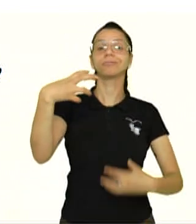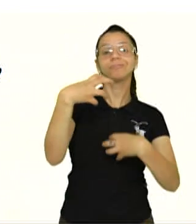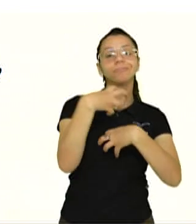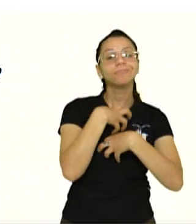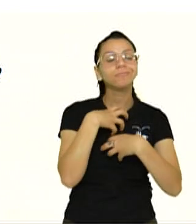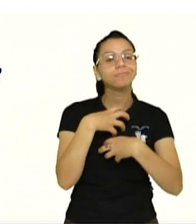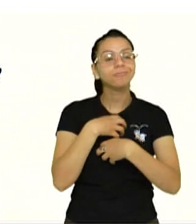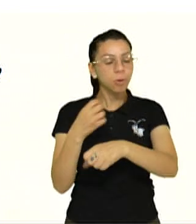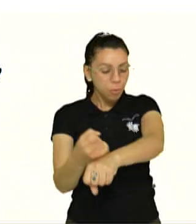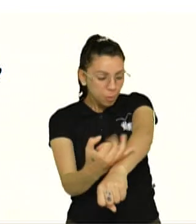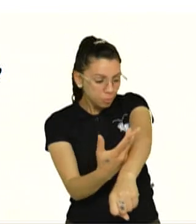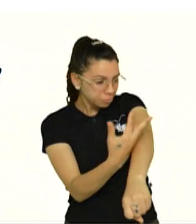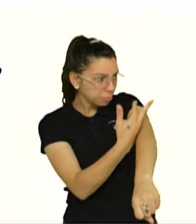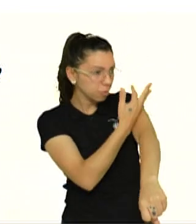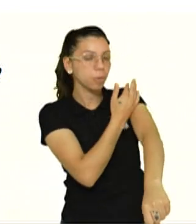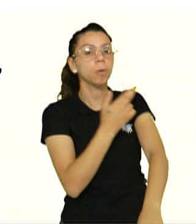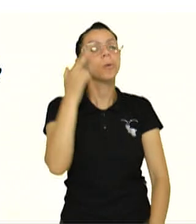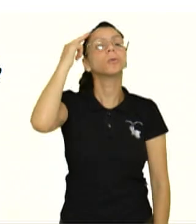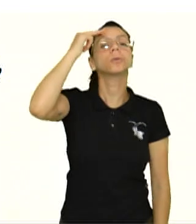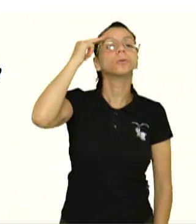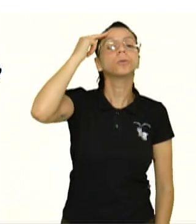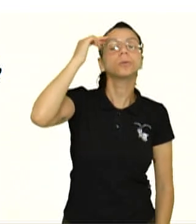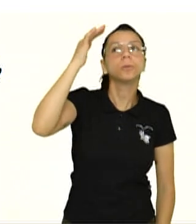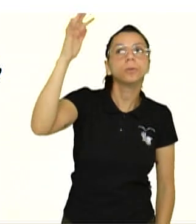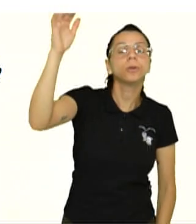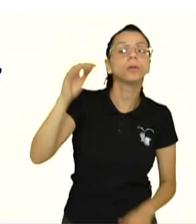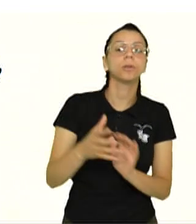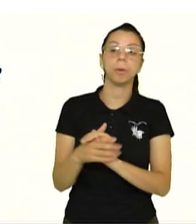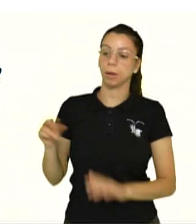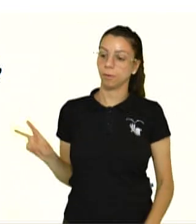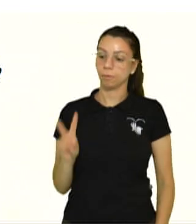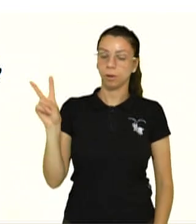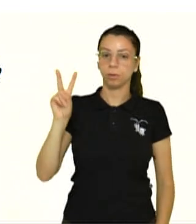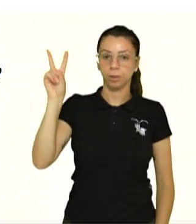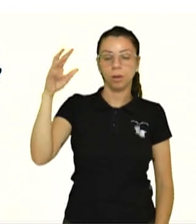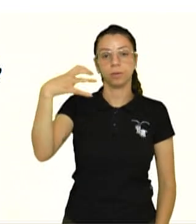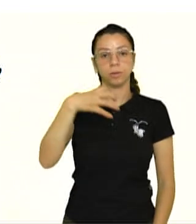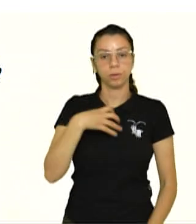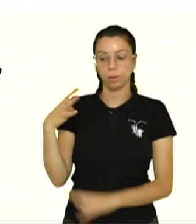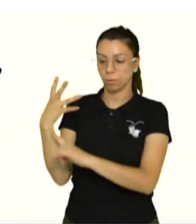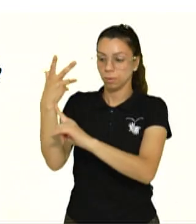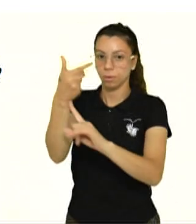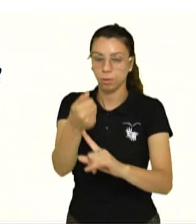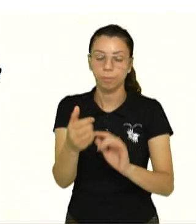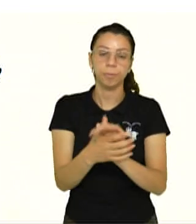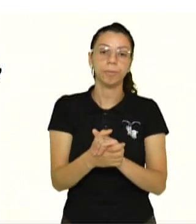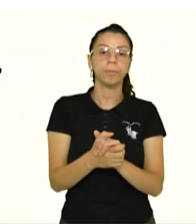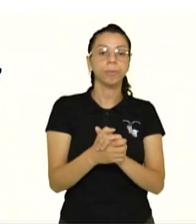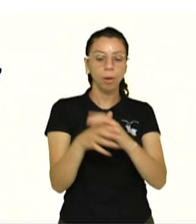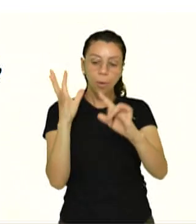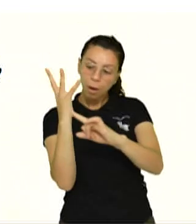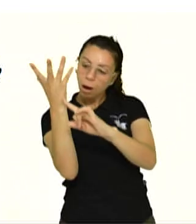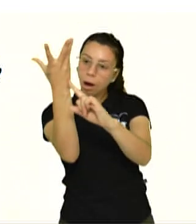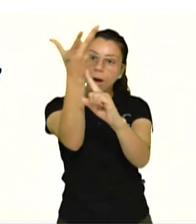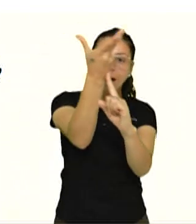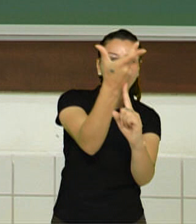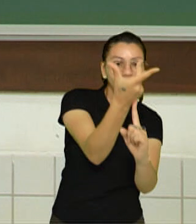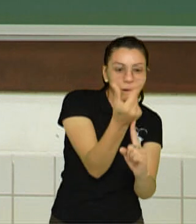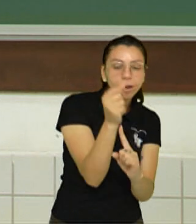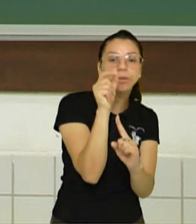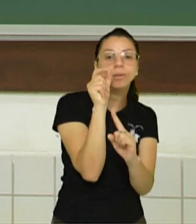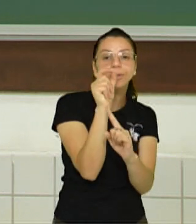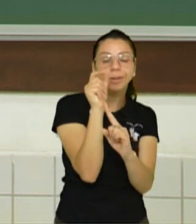às nossas emoções, os nossos sonhos, é valorizado agora nessa forma de arte. Então, é aí que a arte começa a assumir o sentido